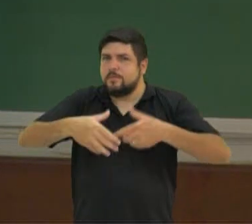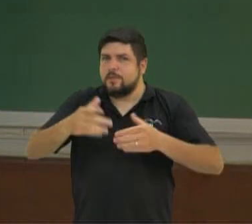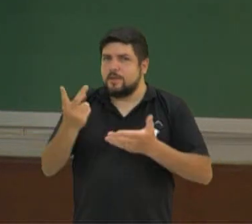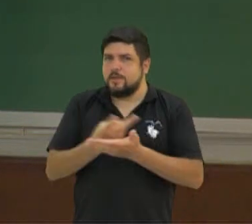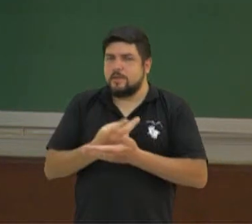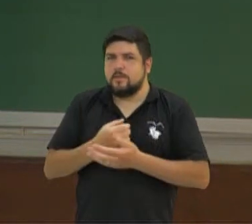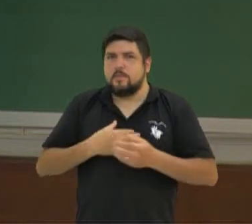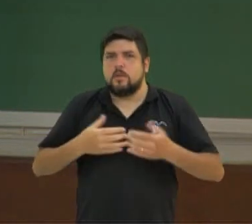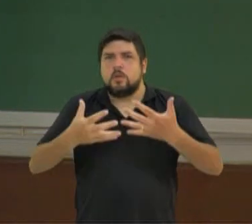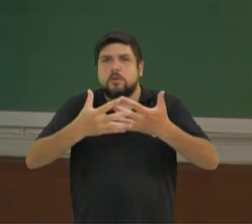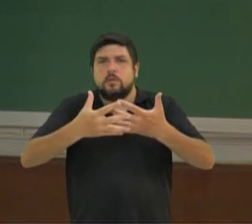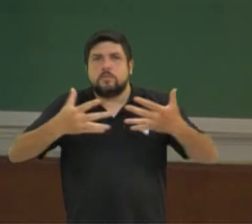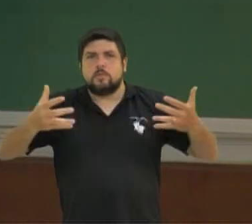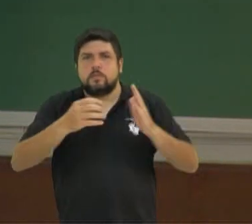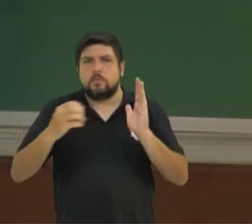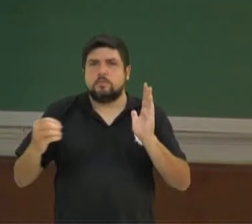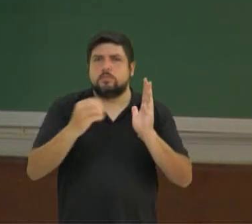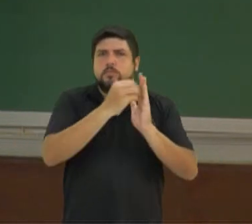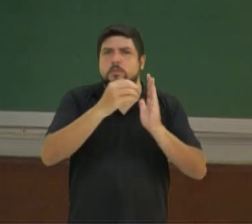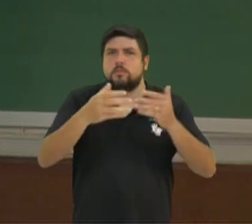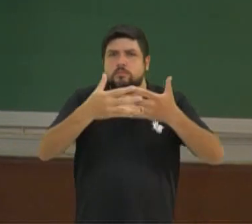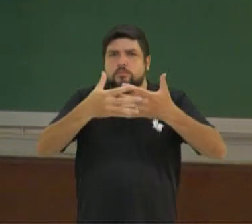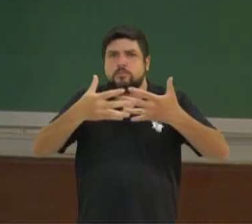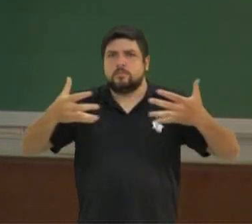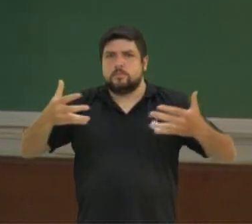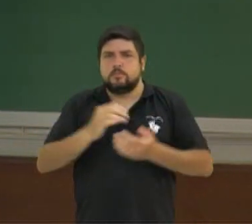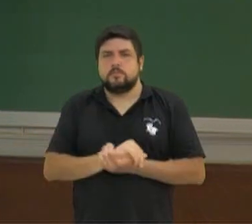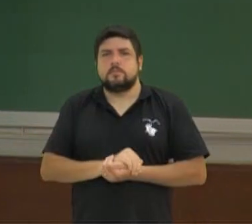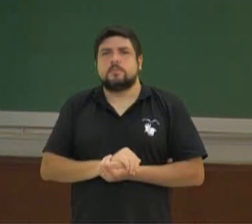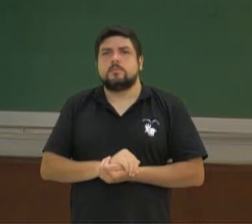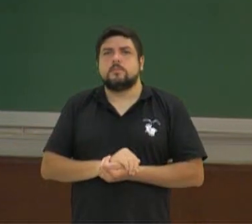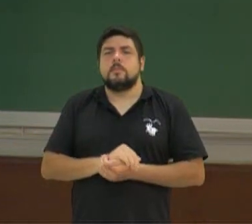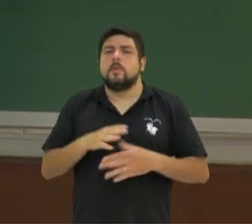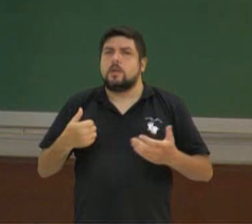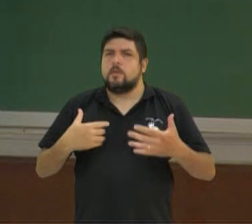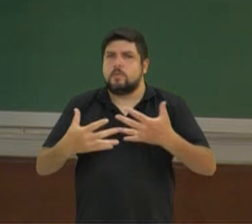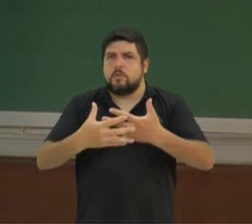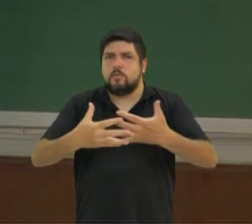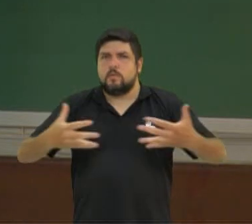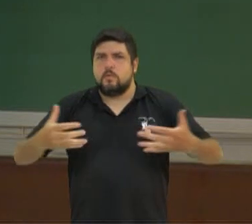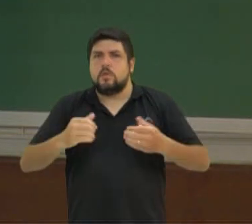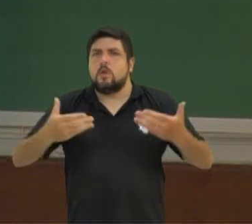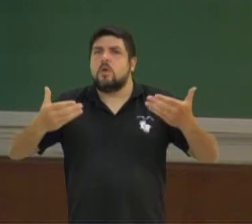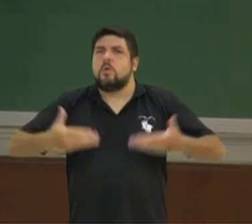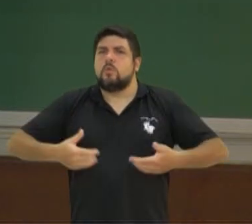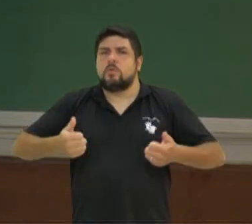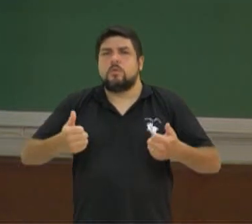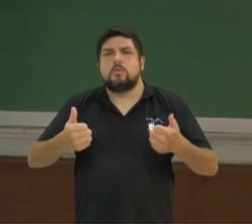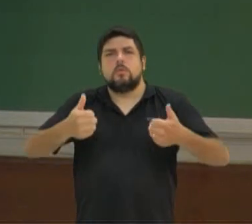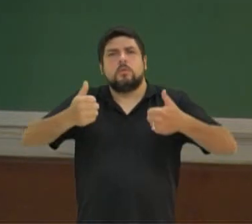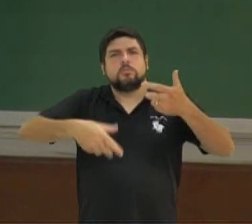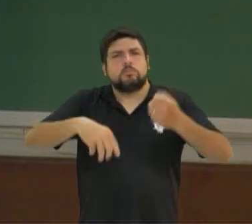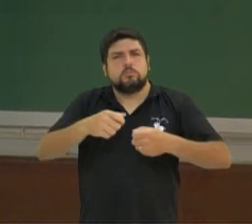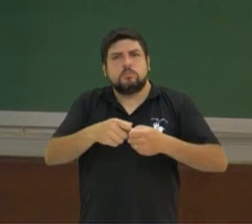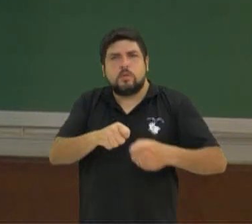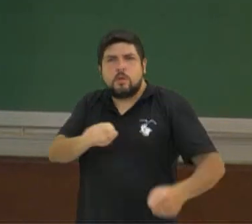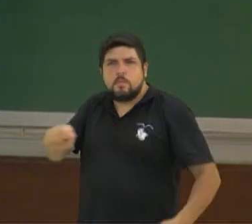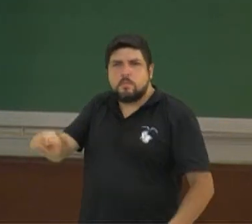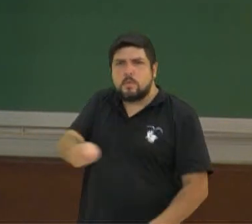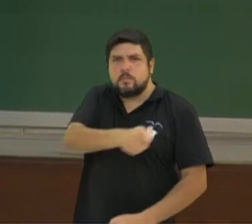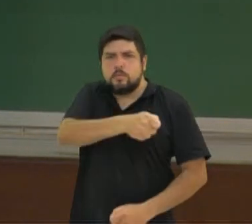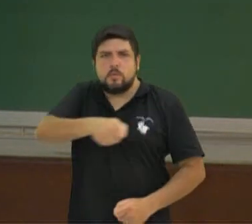é de parede e de rede, né? Também os esportes de rede, né? Nesse caso de hoje nós vamos utilizar a raquete, né? Que é uma